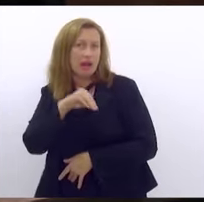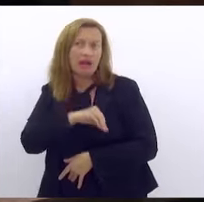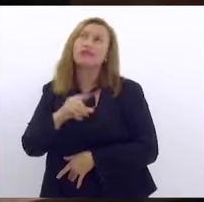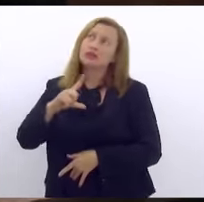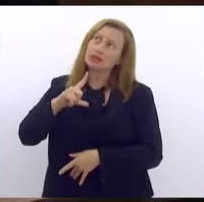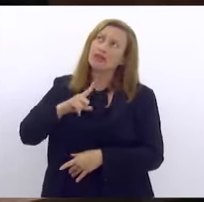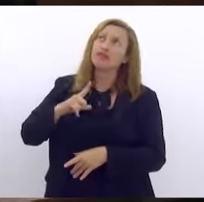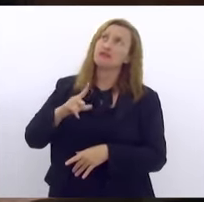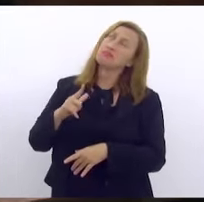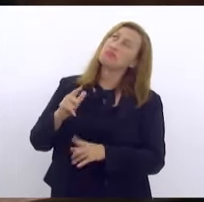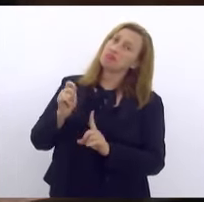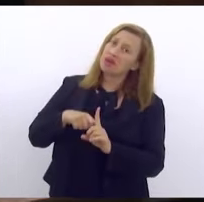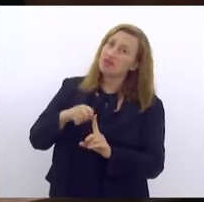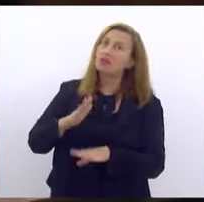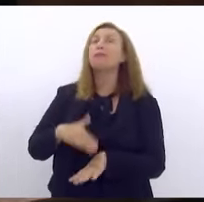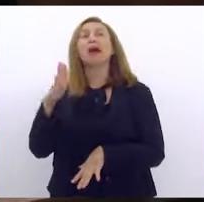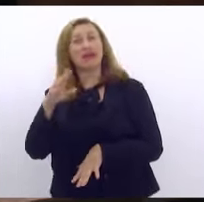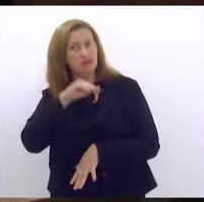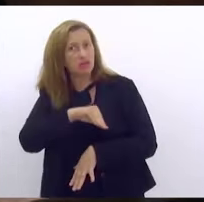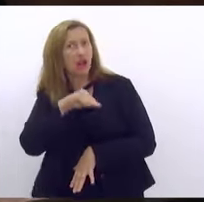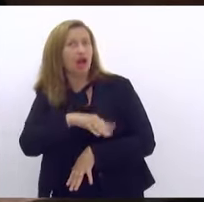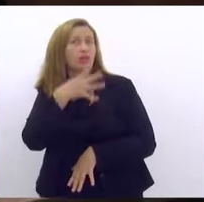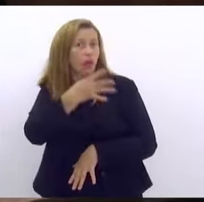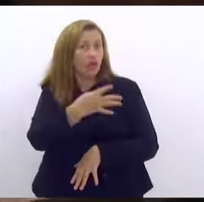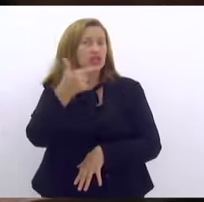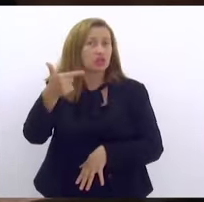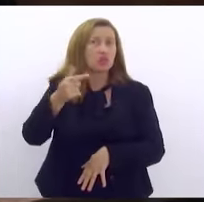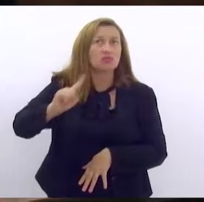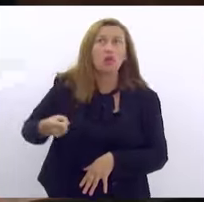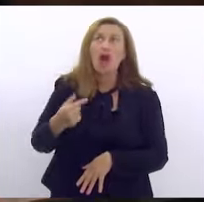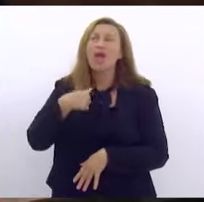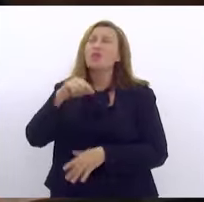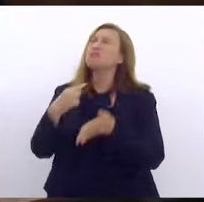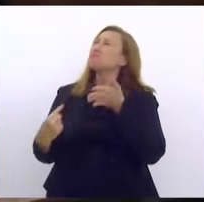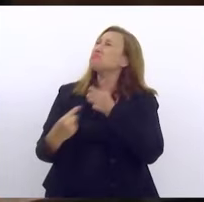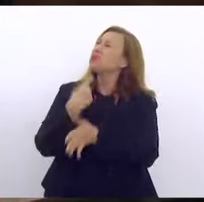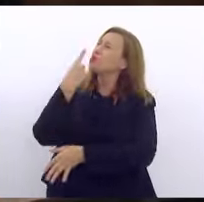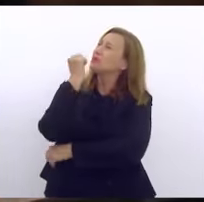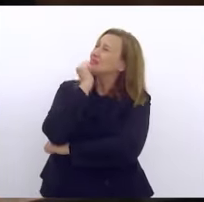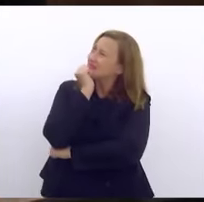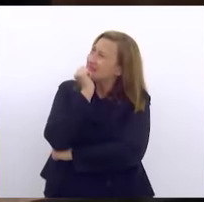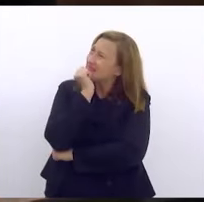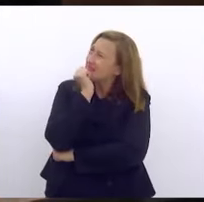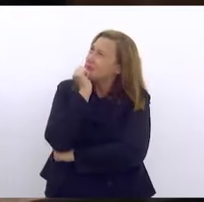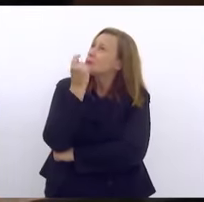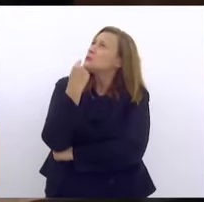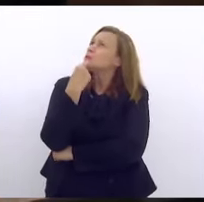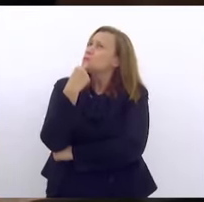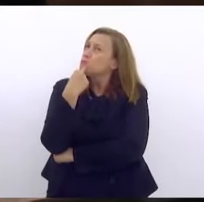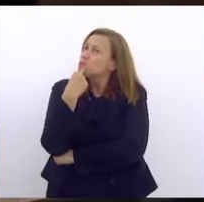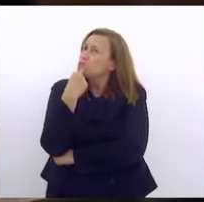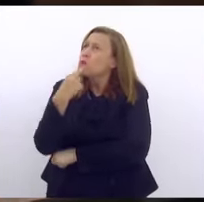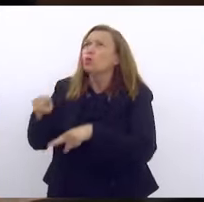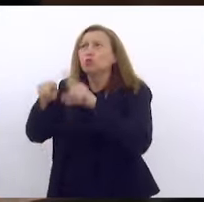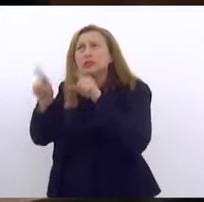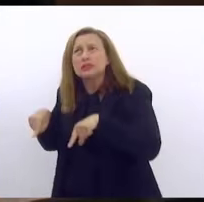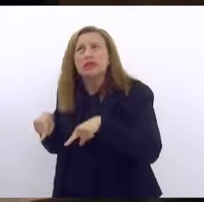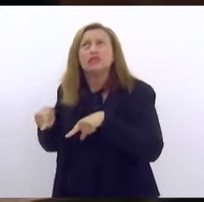ganhou R$42 mil. E aí eu fico me perguntando, o que é que um servidor que